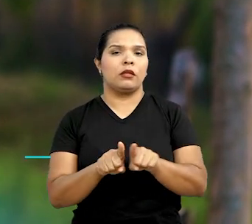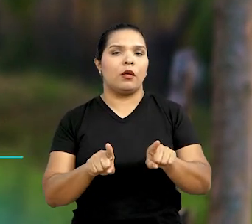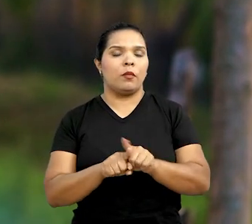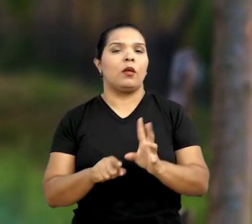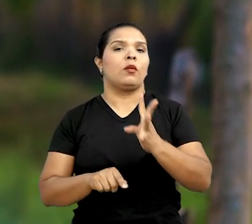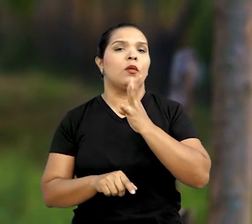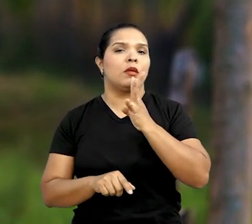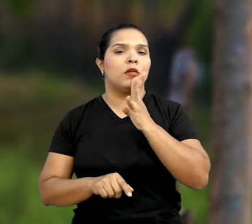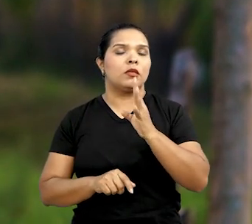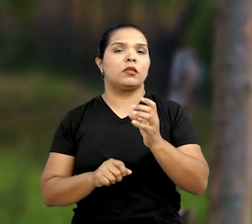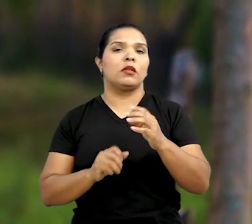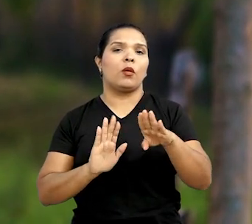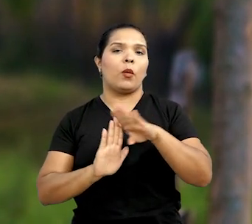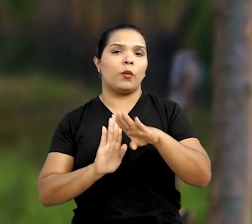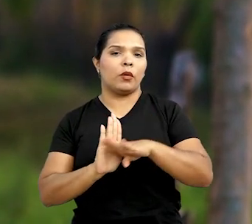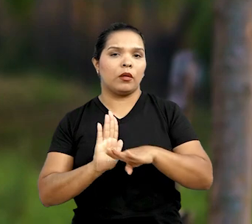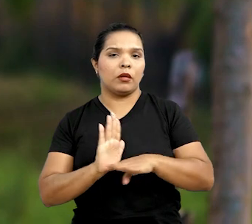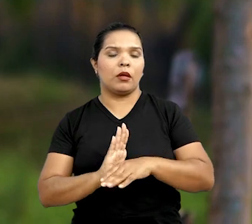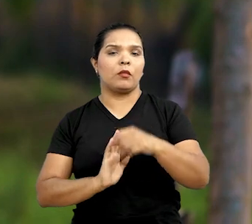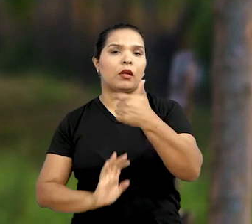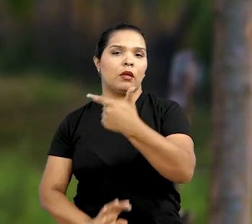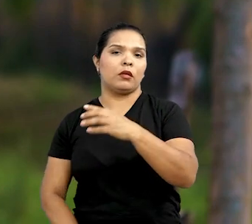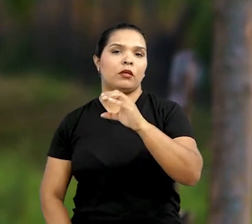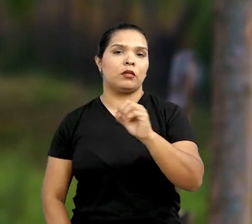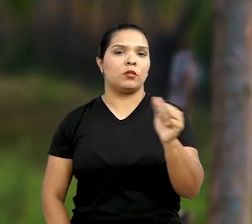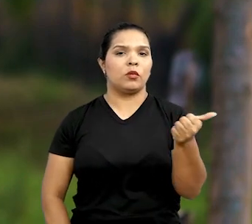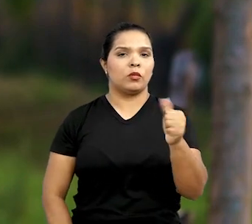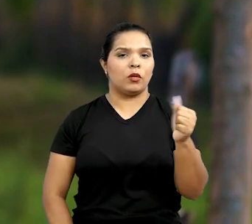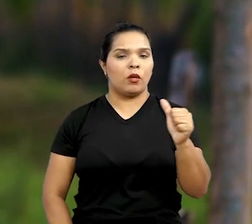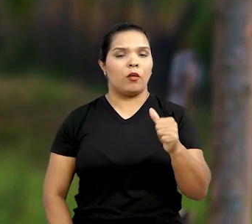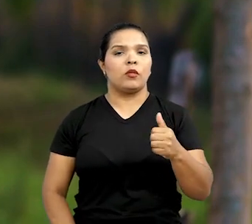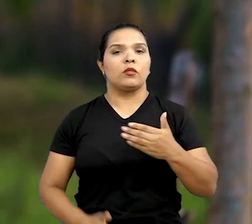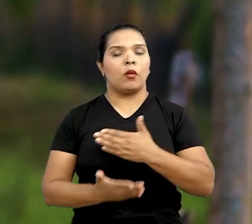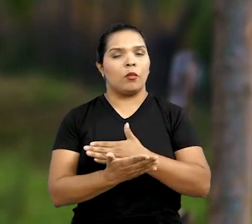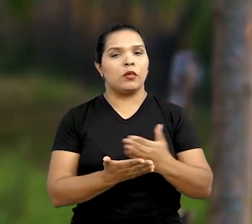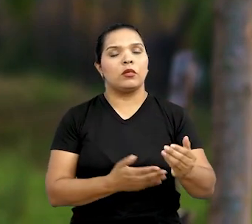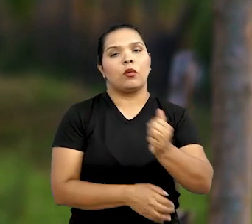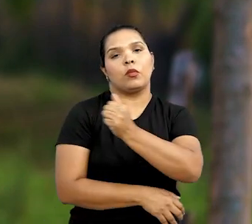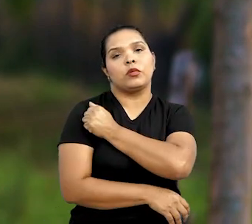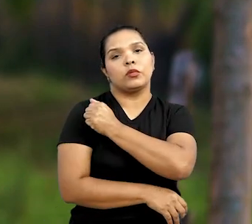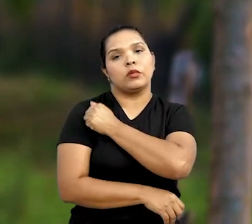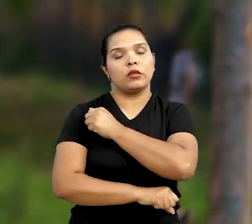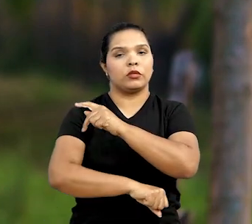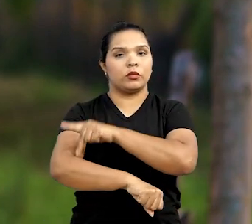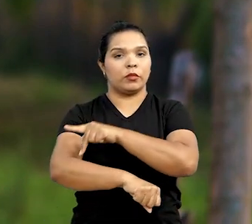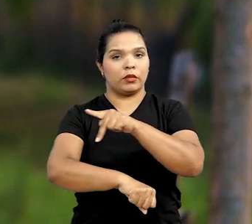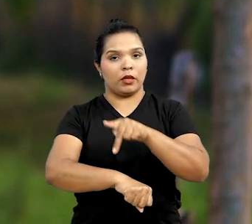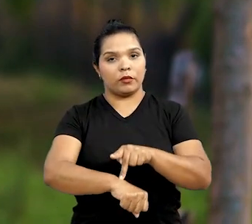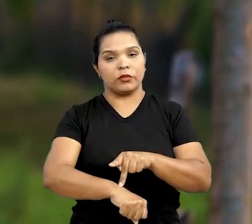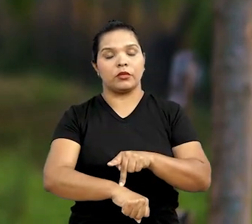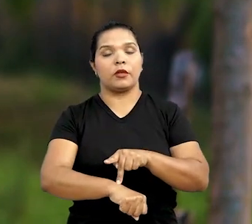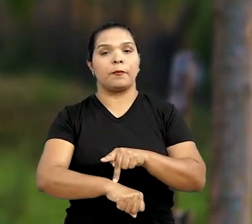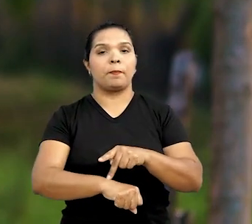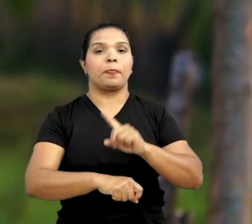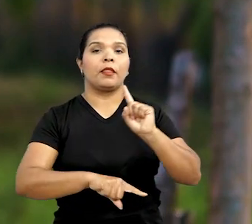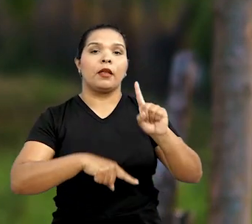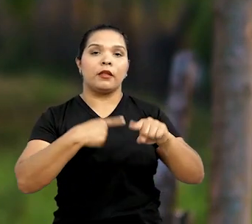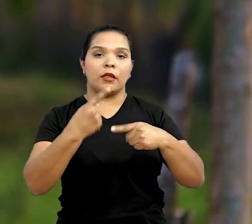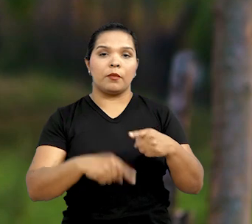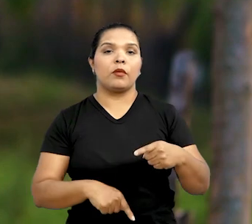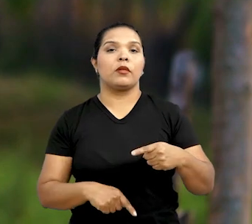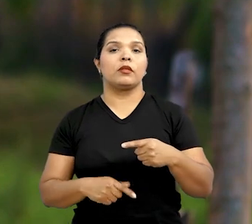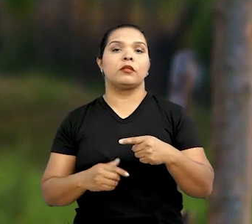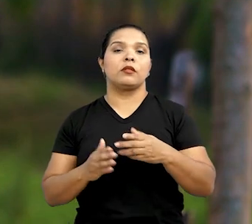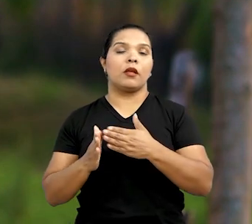ainda no ano de 2011, ingressando enquanto estudante do curso de pedagogia. e fui